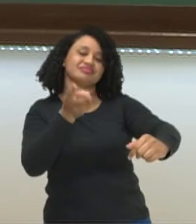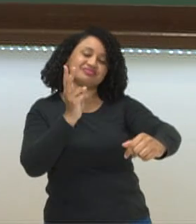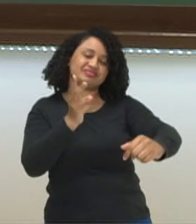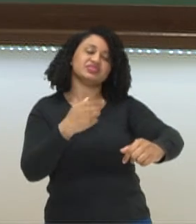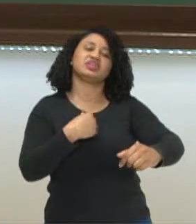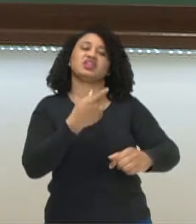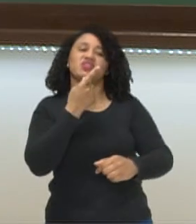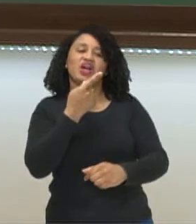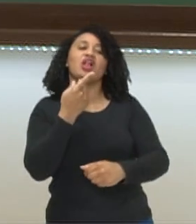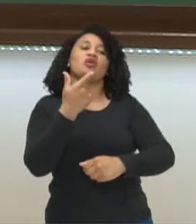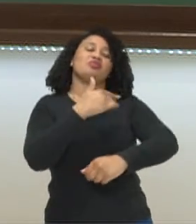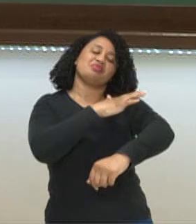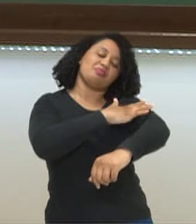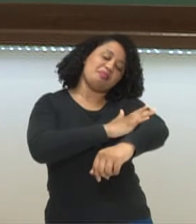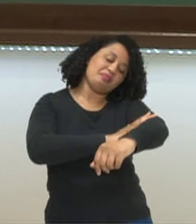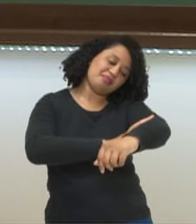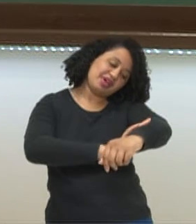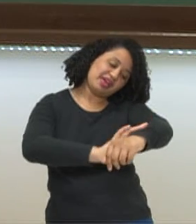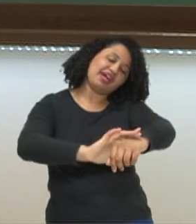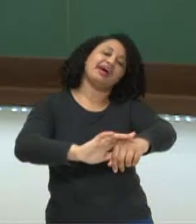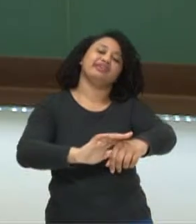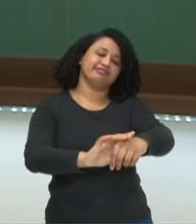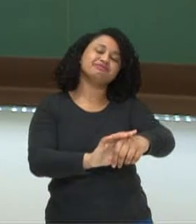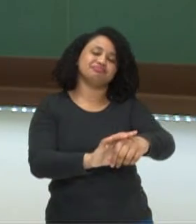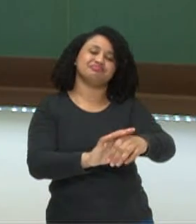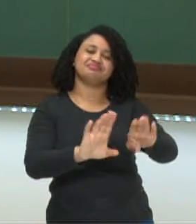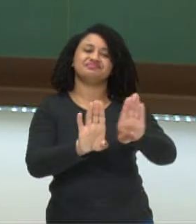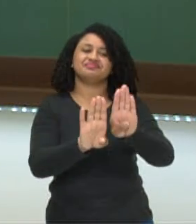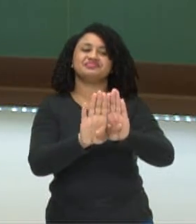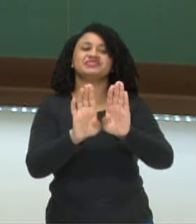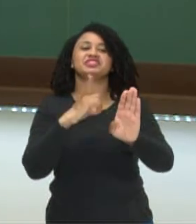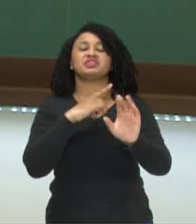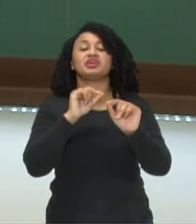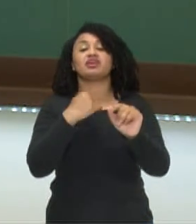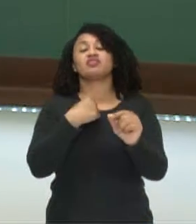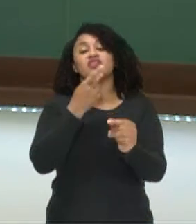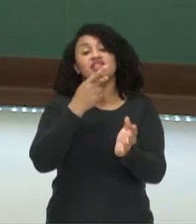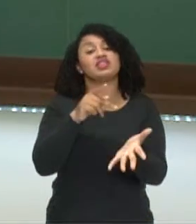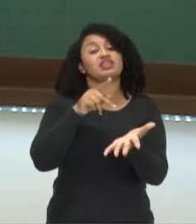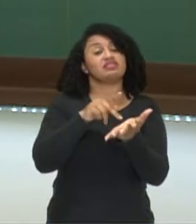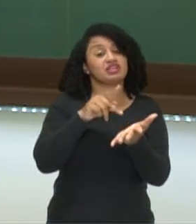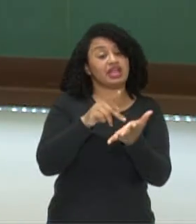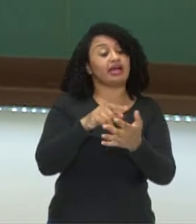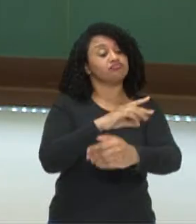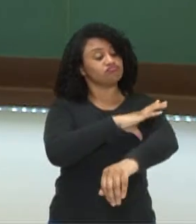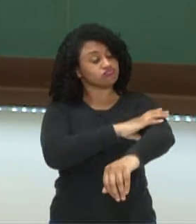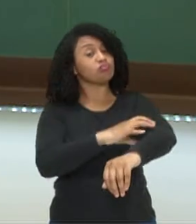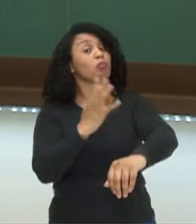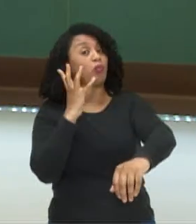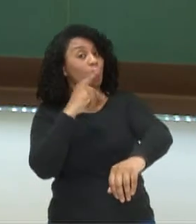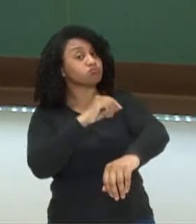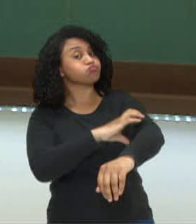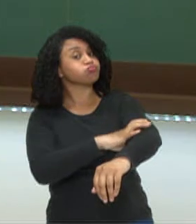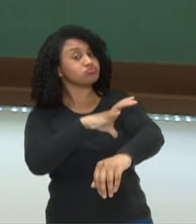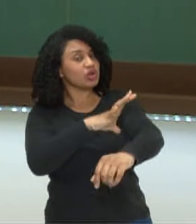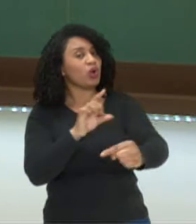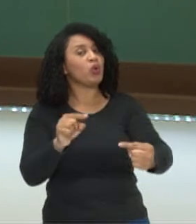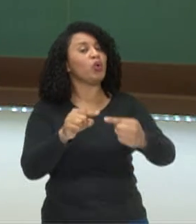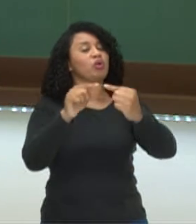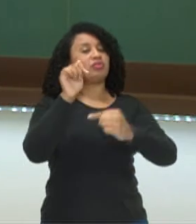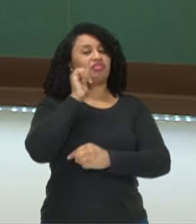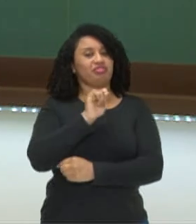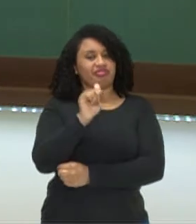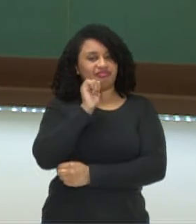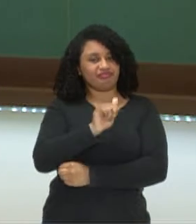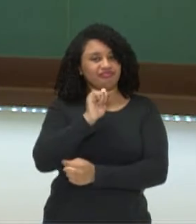os braços, né? Ele coloca aqui, ó, que na verdade eram belos e cheios, estavam em harmonia com a